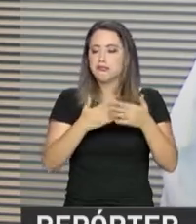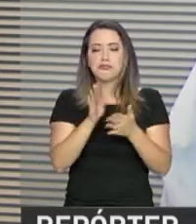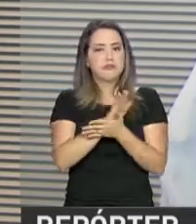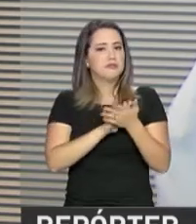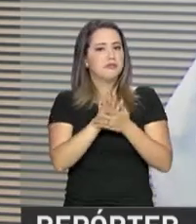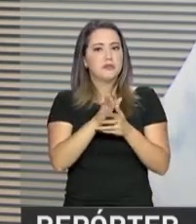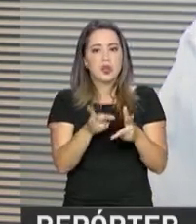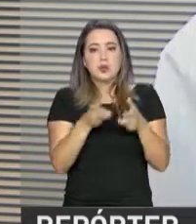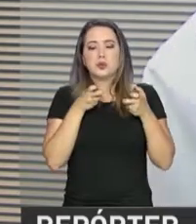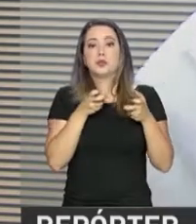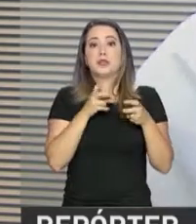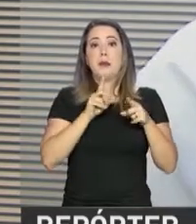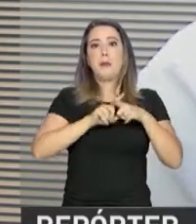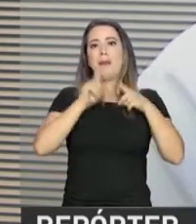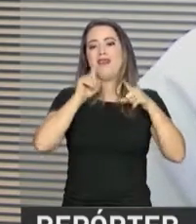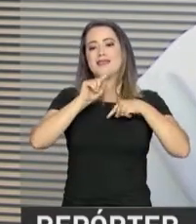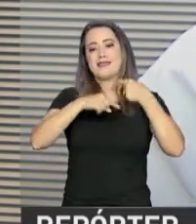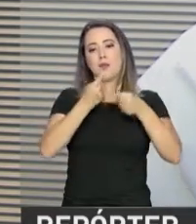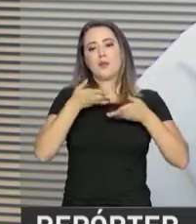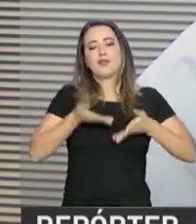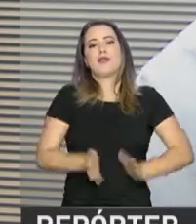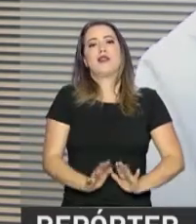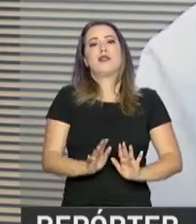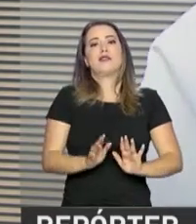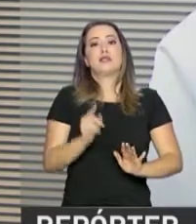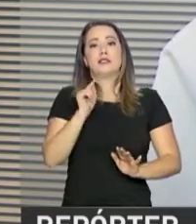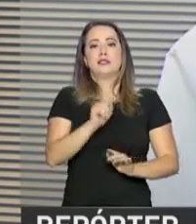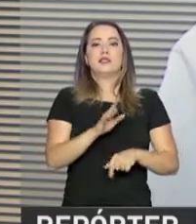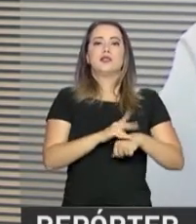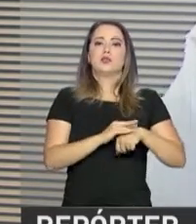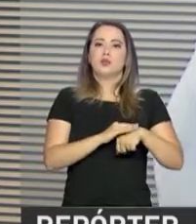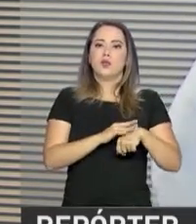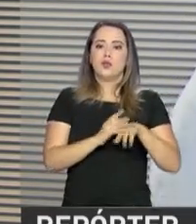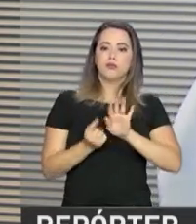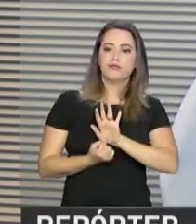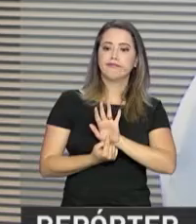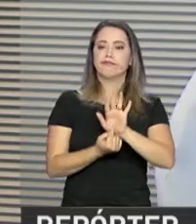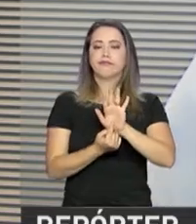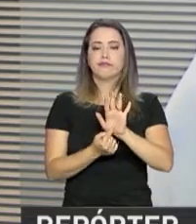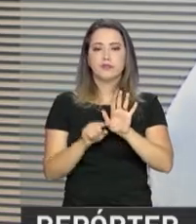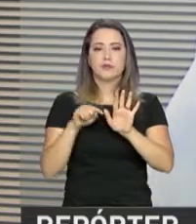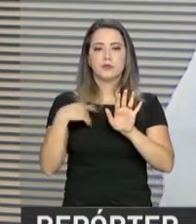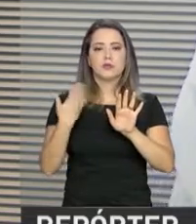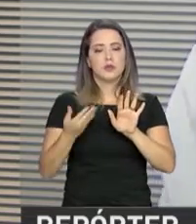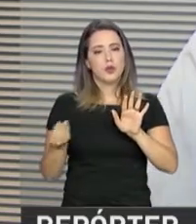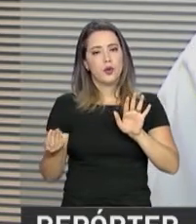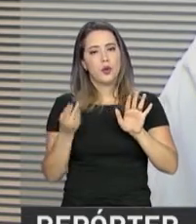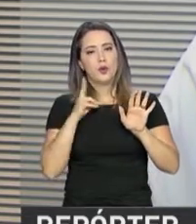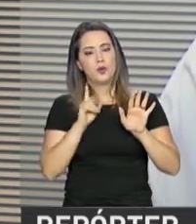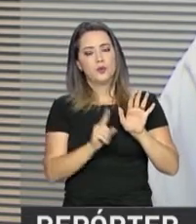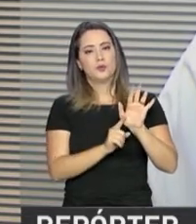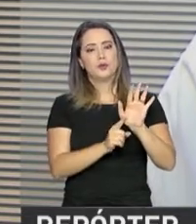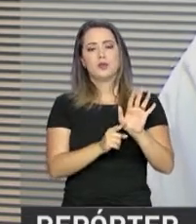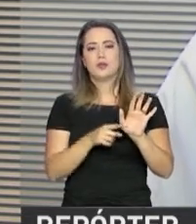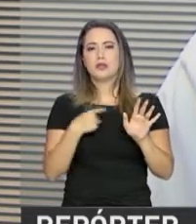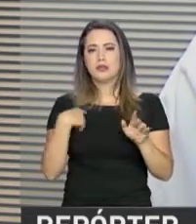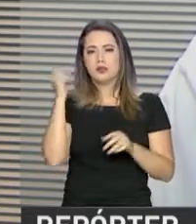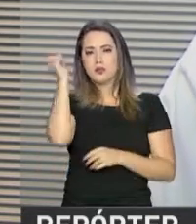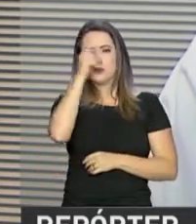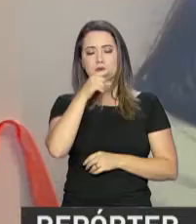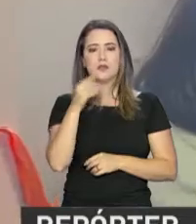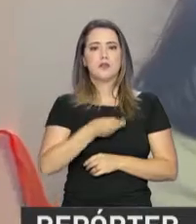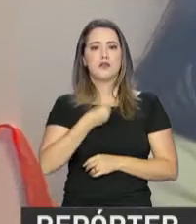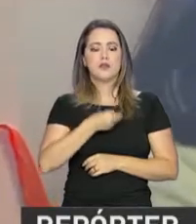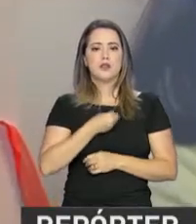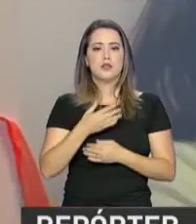problema e após o nascimento essas doenças podem se manifestar colocando em risco a vida dos bebês